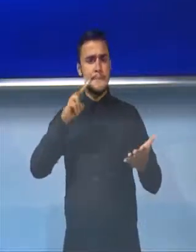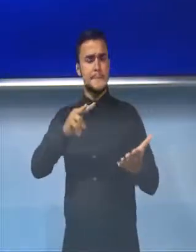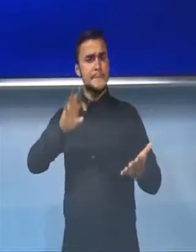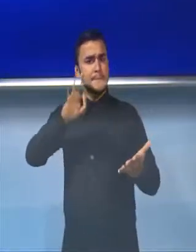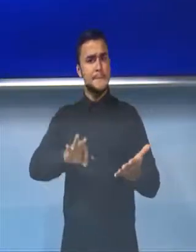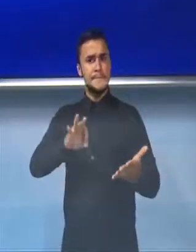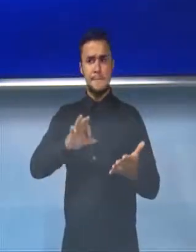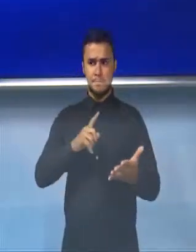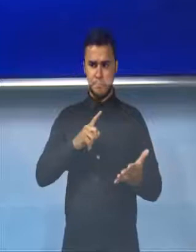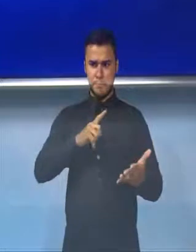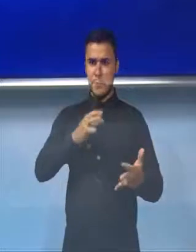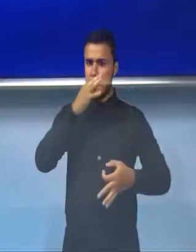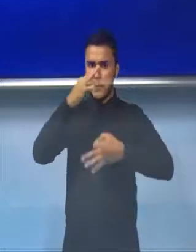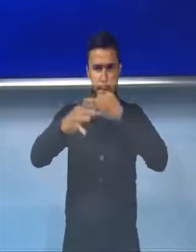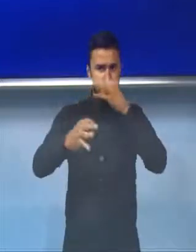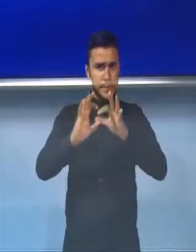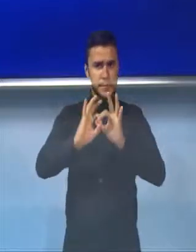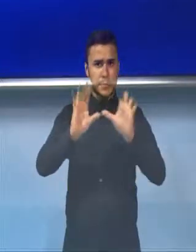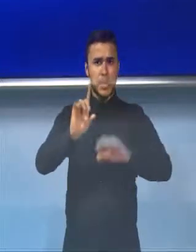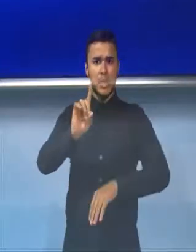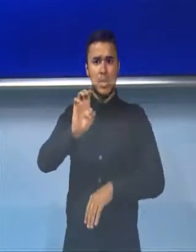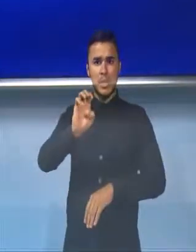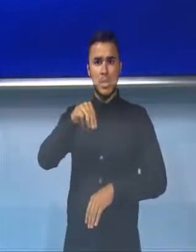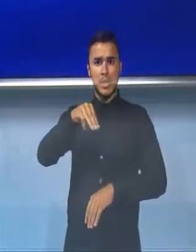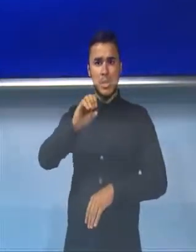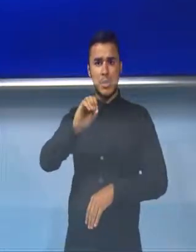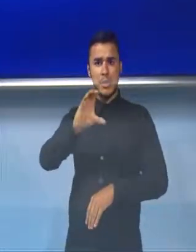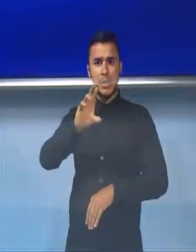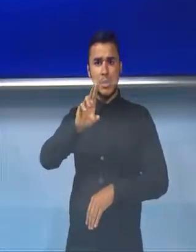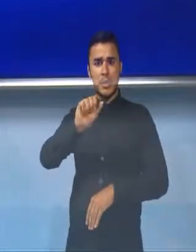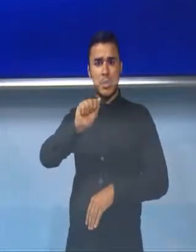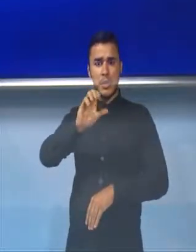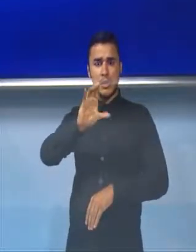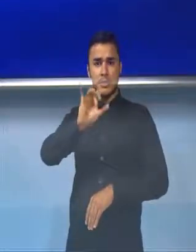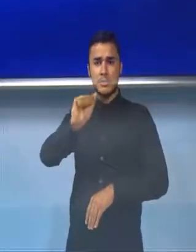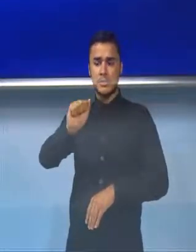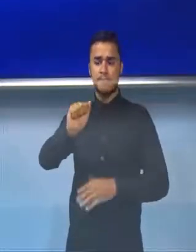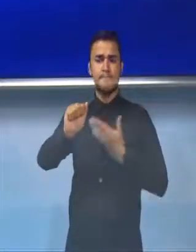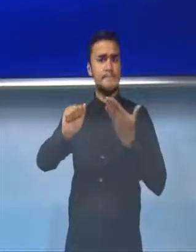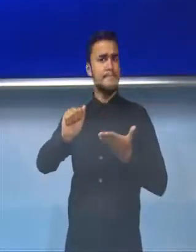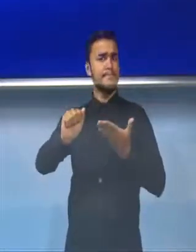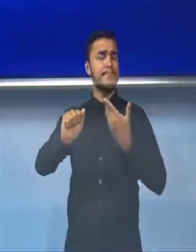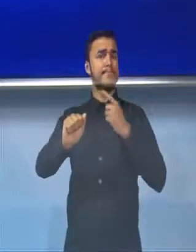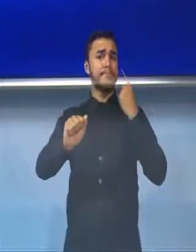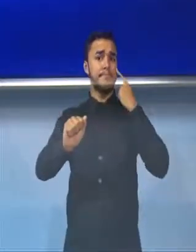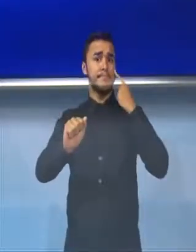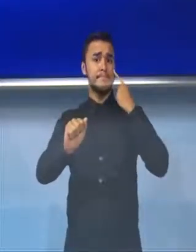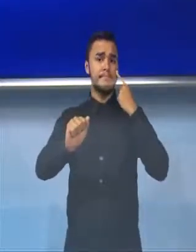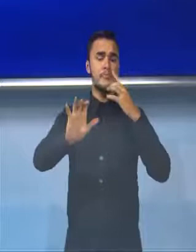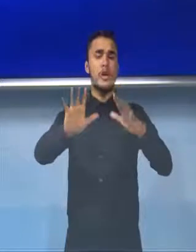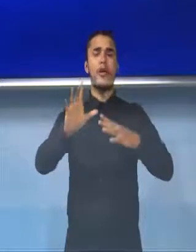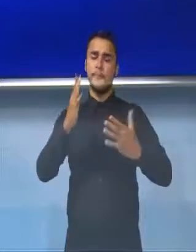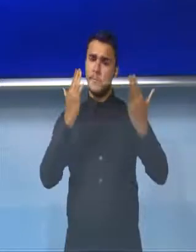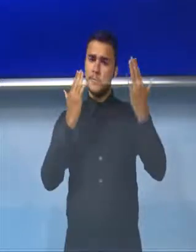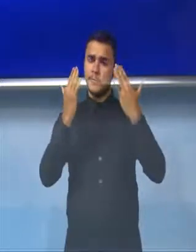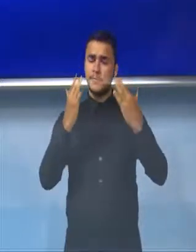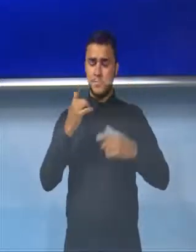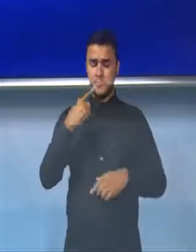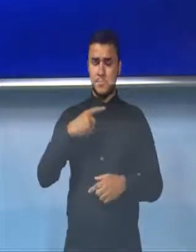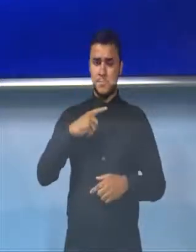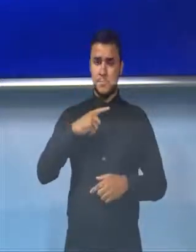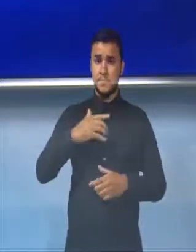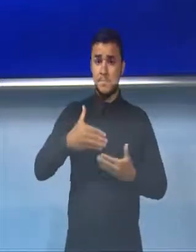democracia, à medida em que desqualifica este regime de poder para justificar a razão,